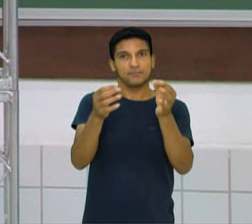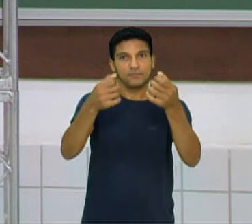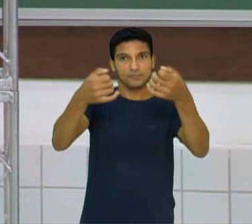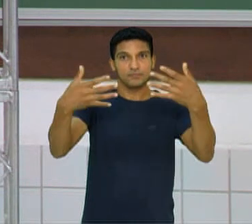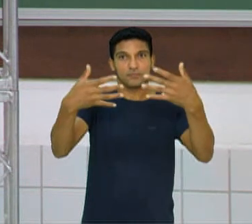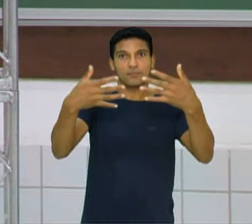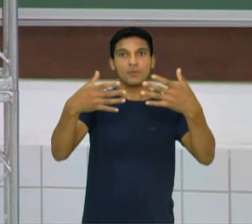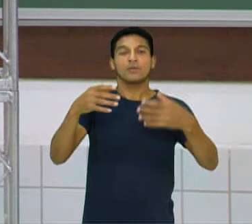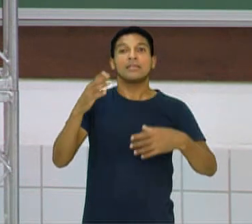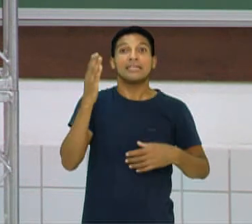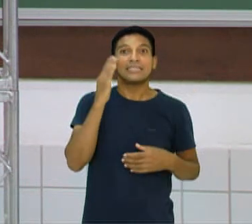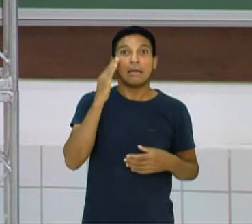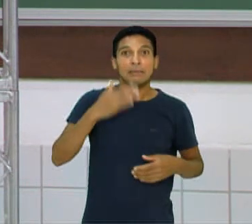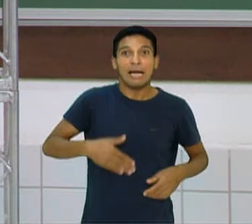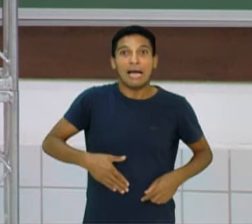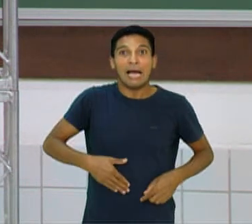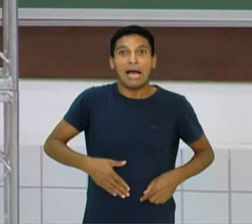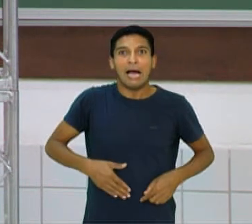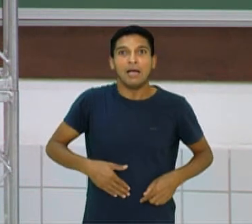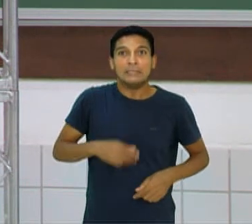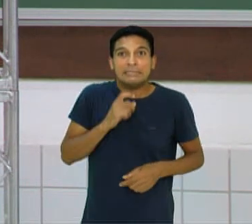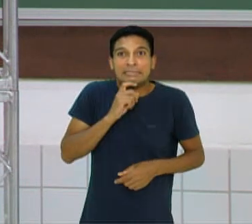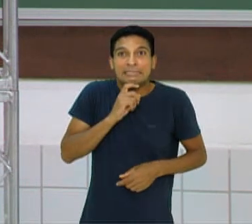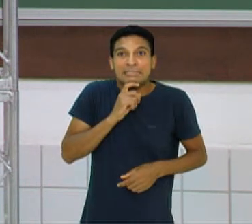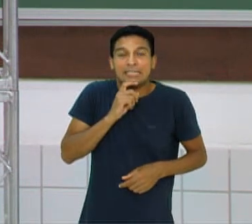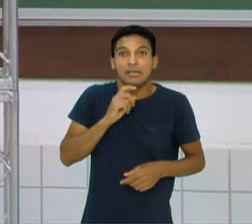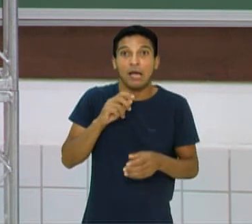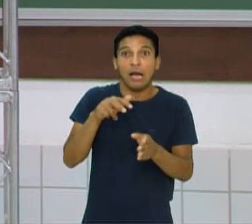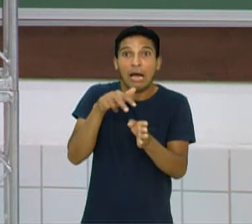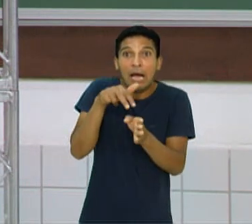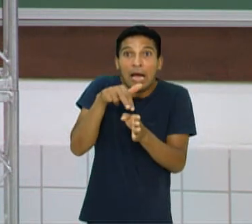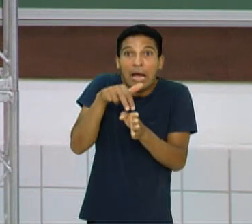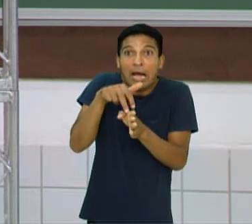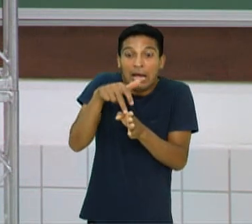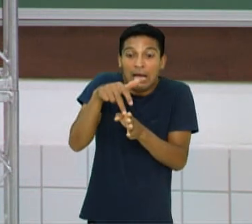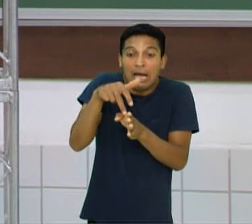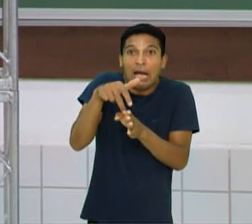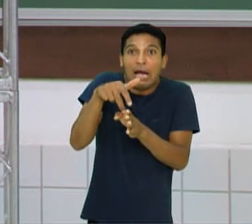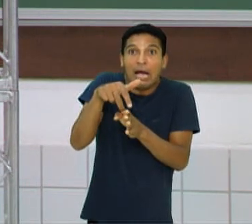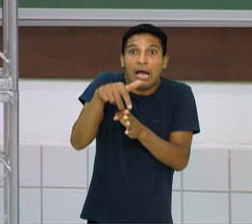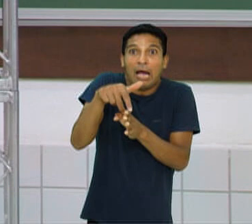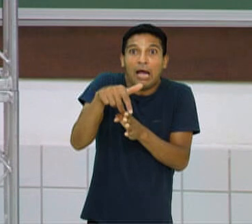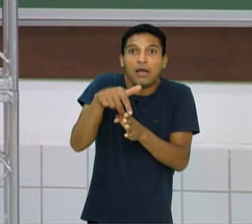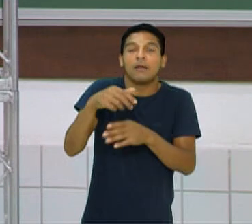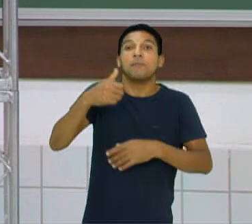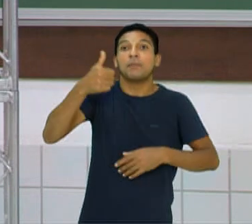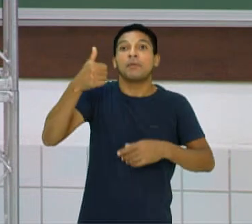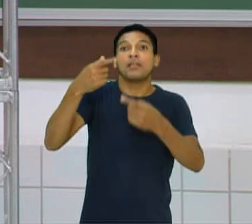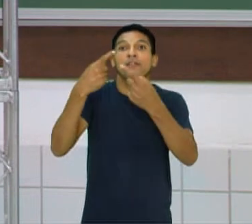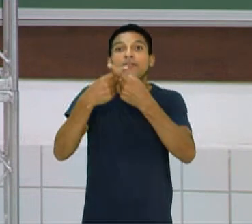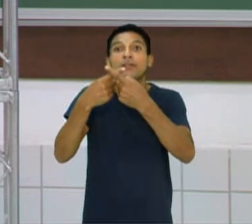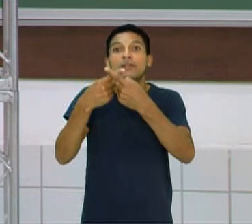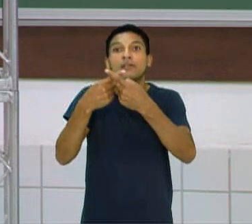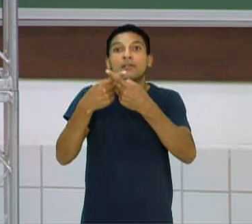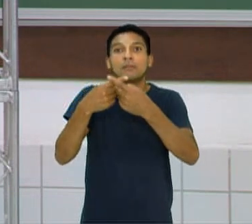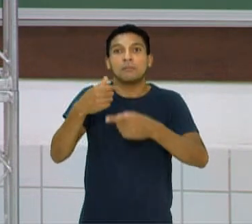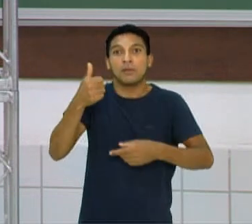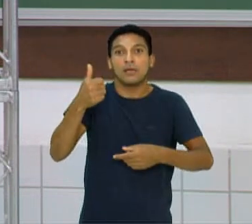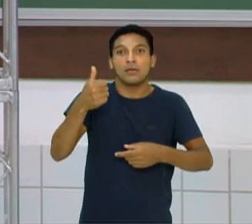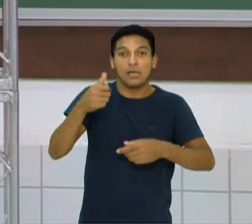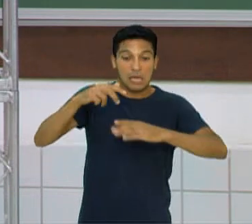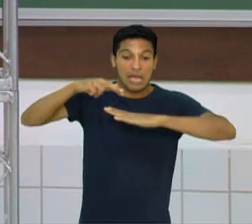Sabe aquele friozinho que dá na barriga quando você vai fazer algo pela primeira vez? Quando você